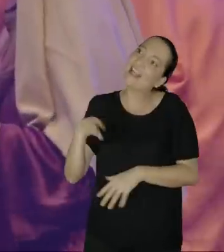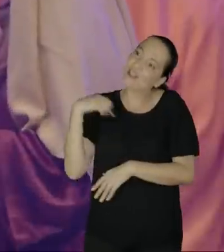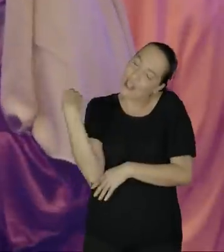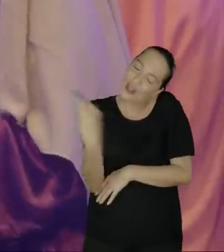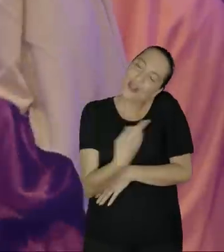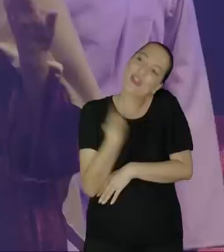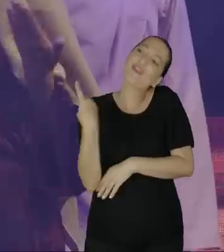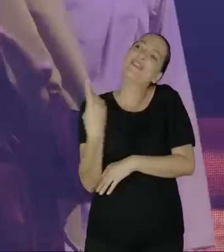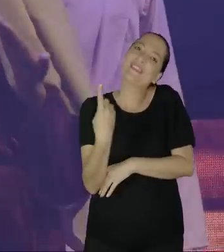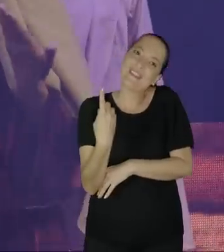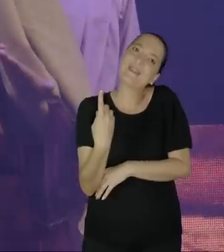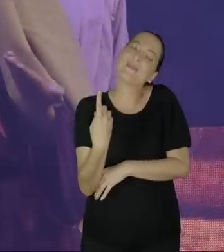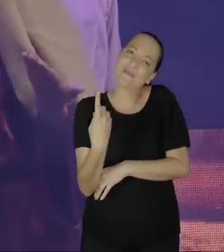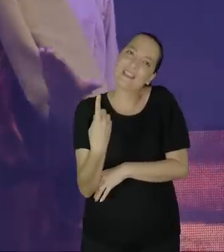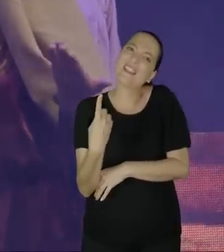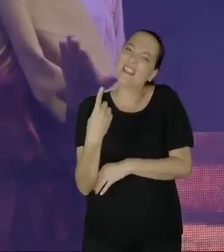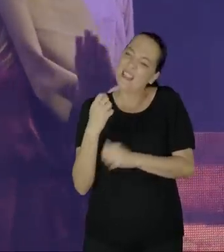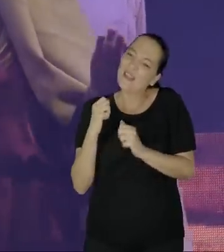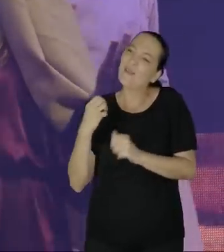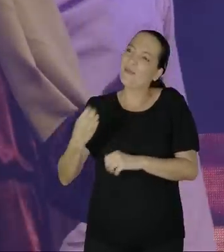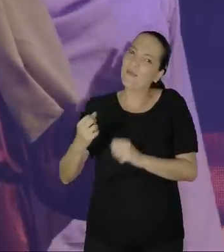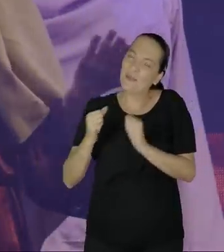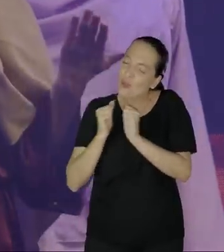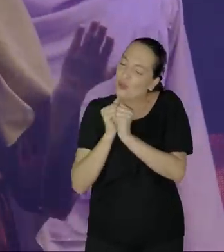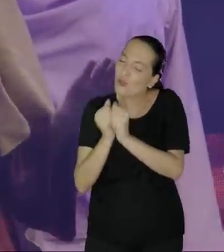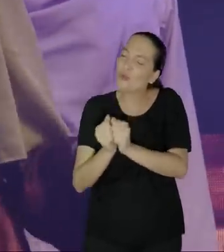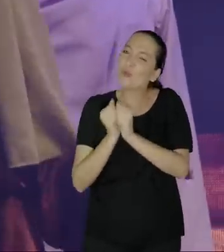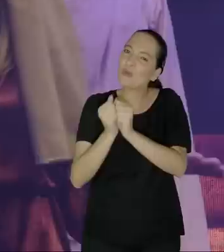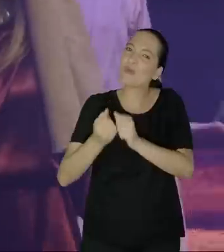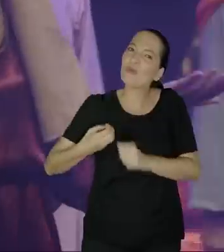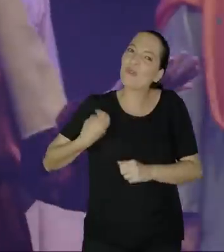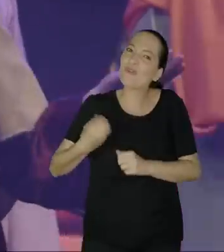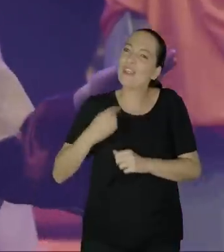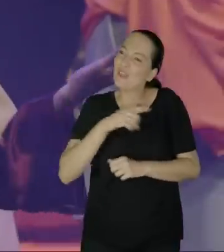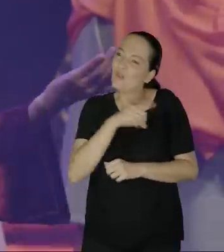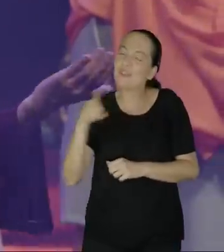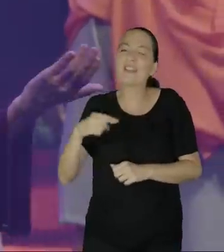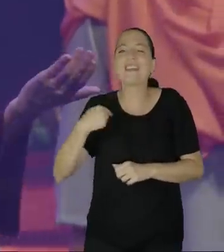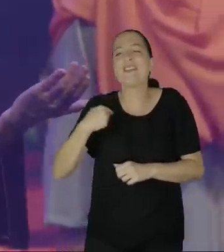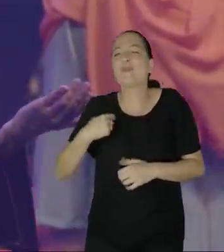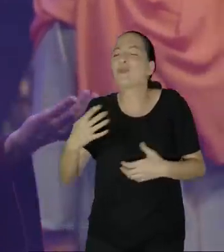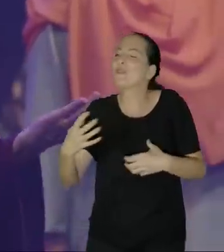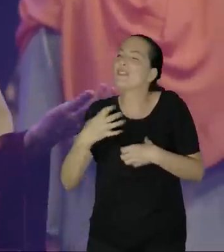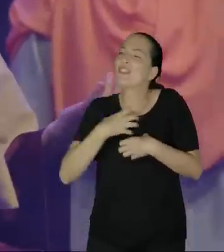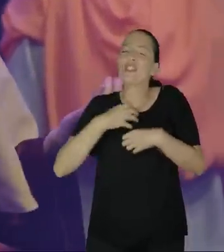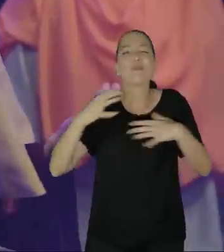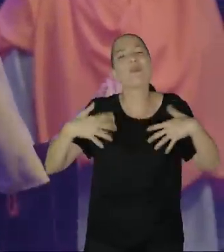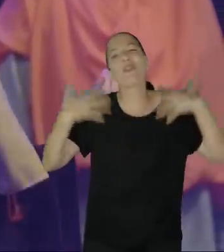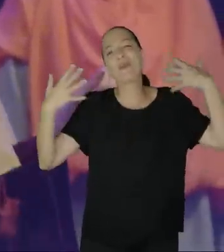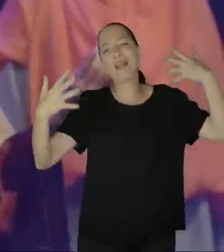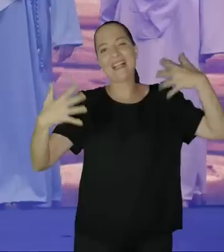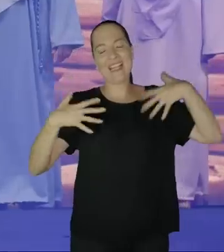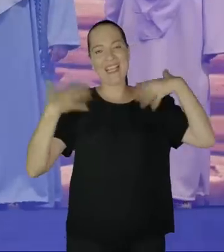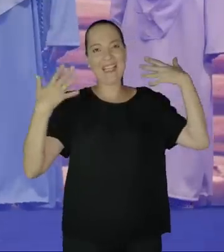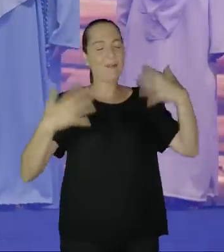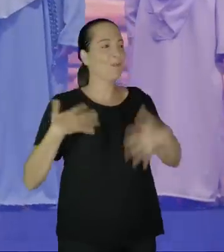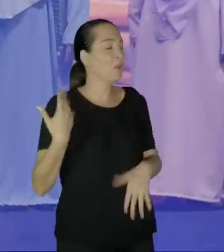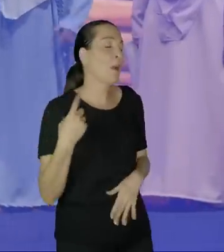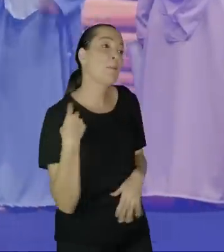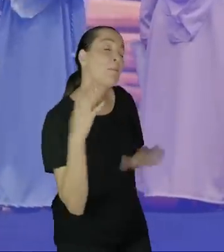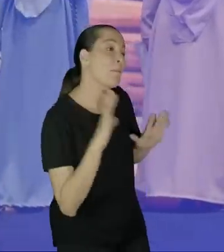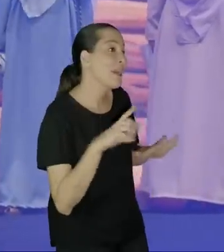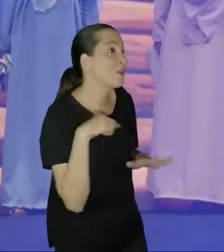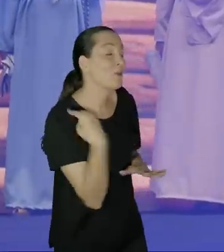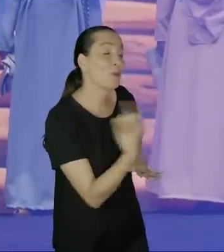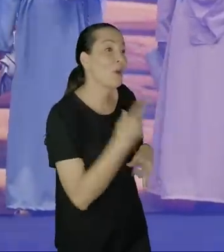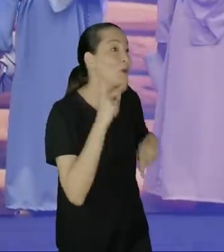nossa. Estar com vocês muito alegra o meu coração. Eloá, o nosso povo anseia